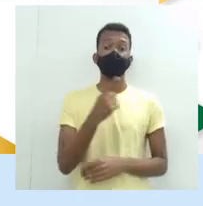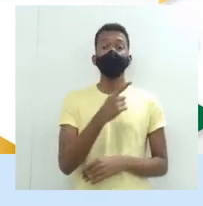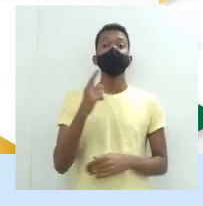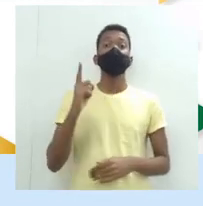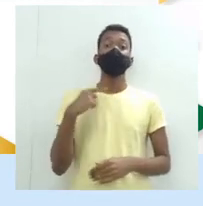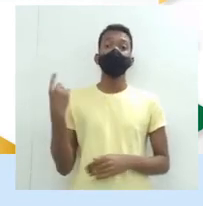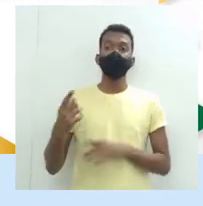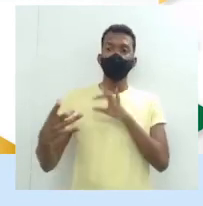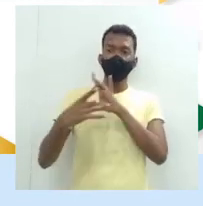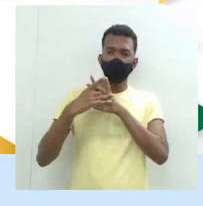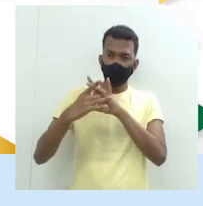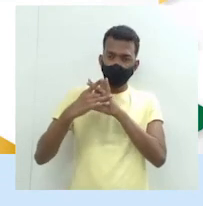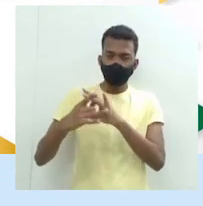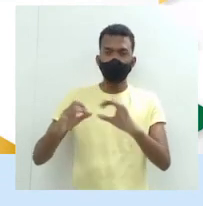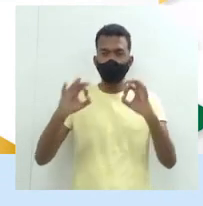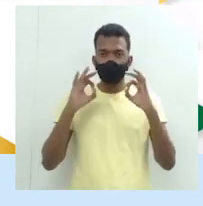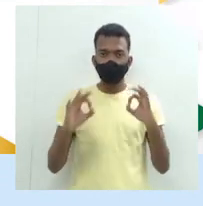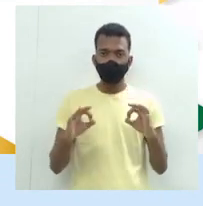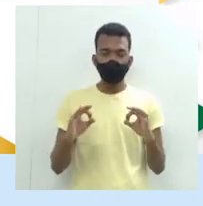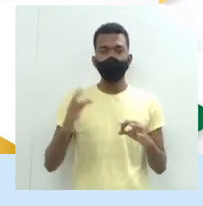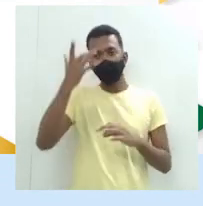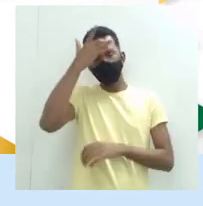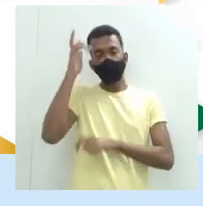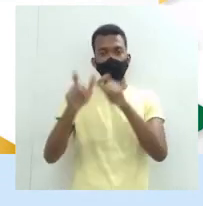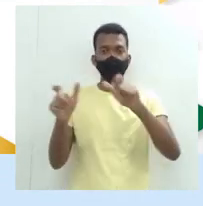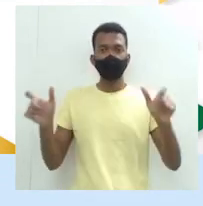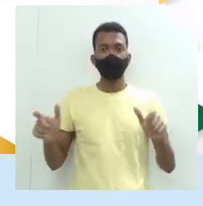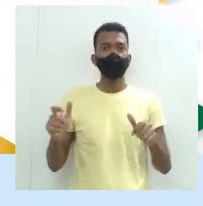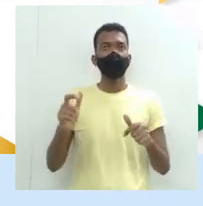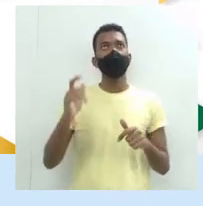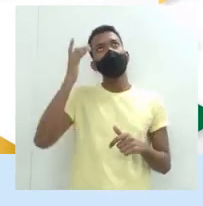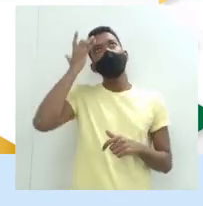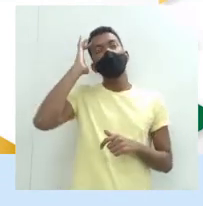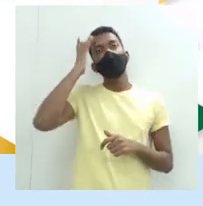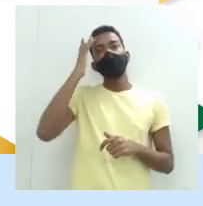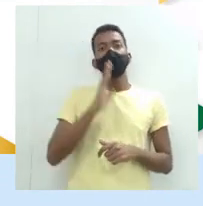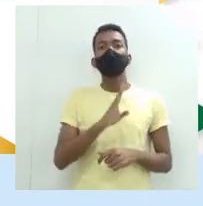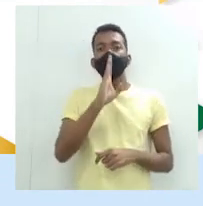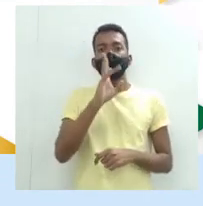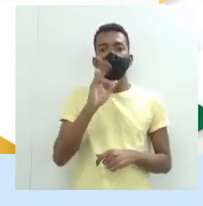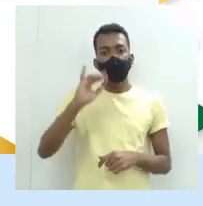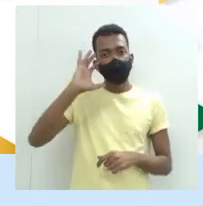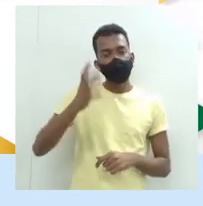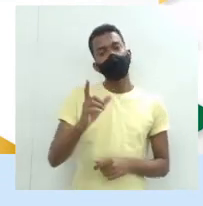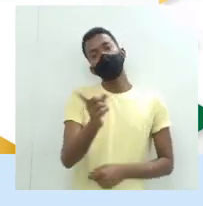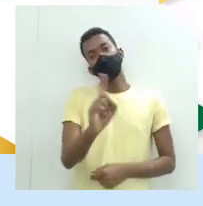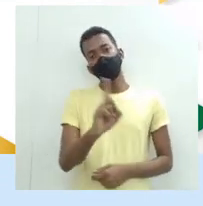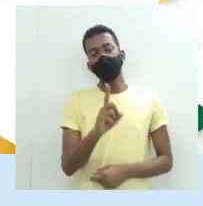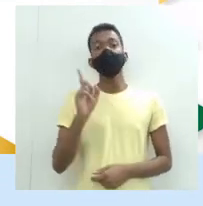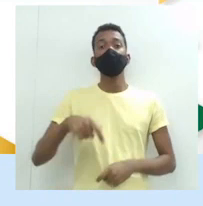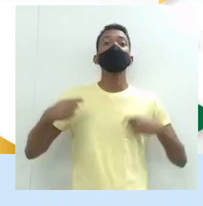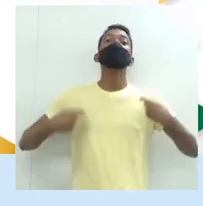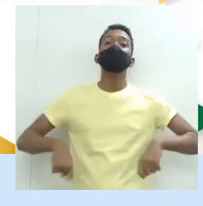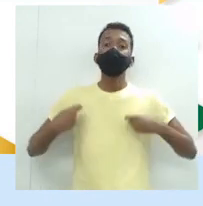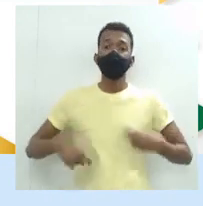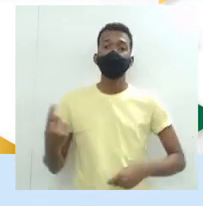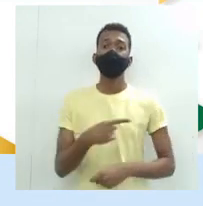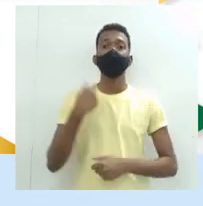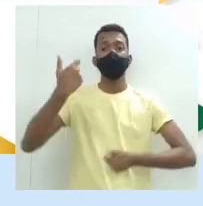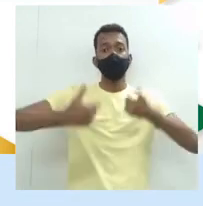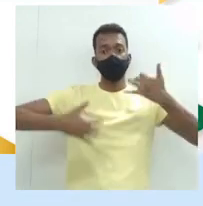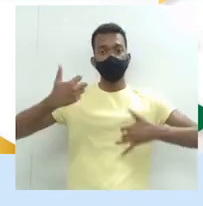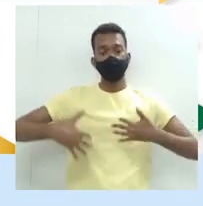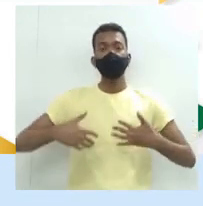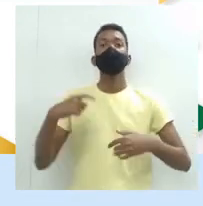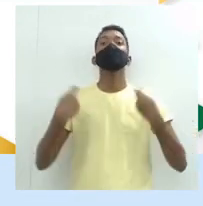gente fortaleça as pessoas para que elas não achem que o silêncio resolve. Ao contrário, é preciso que a gente fale, é preciso